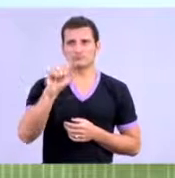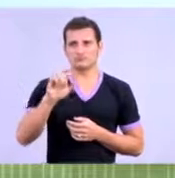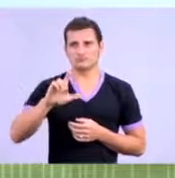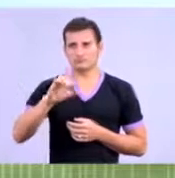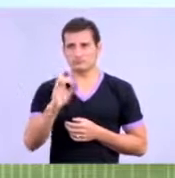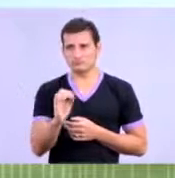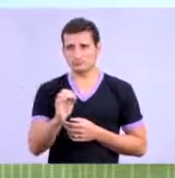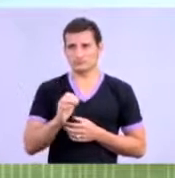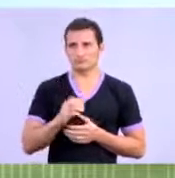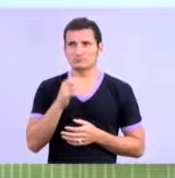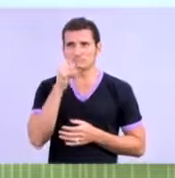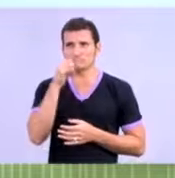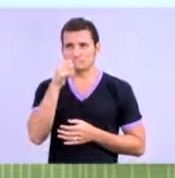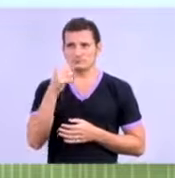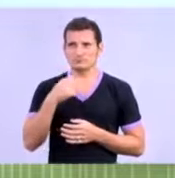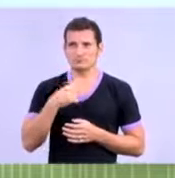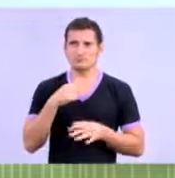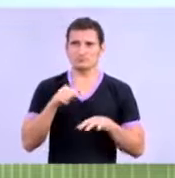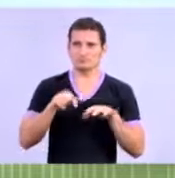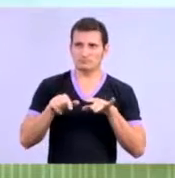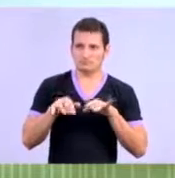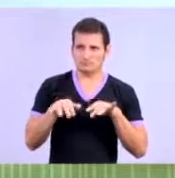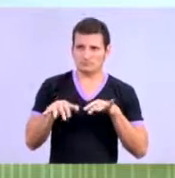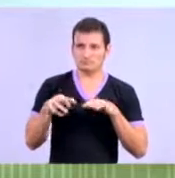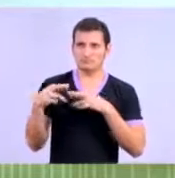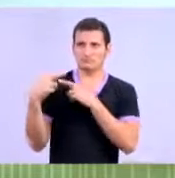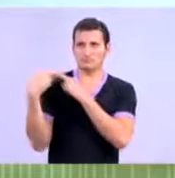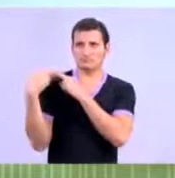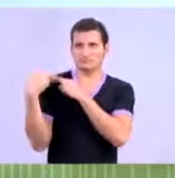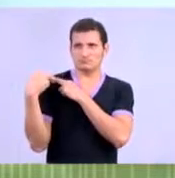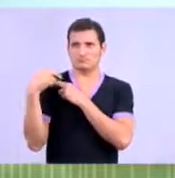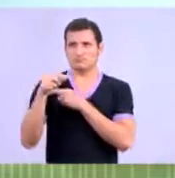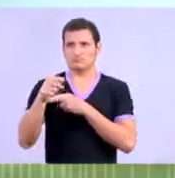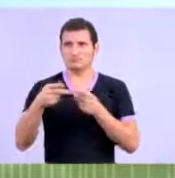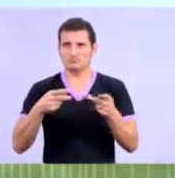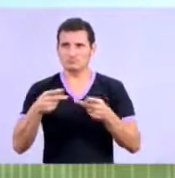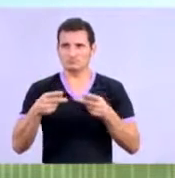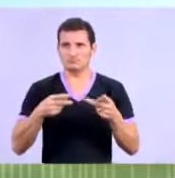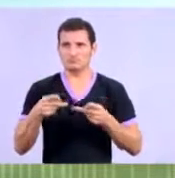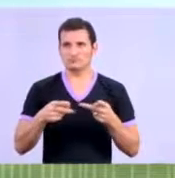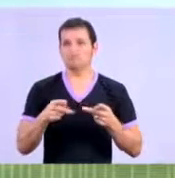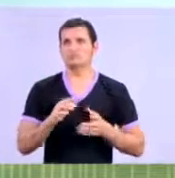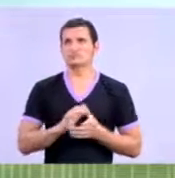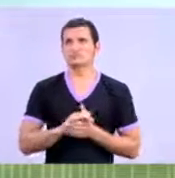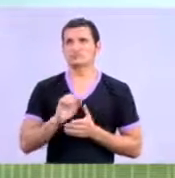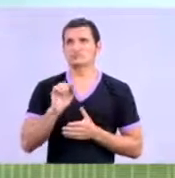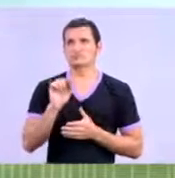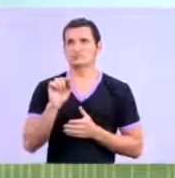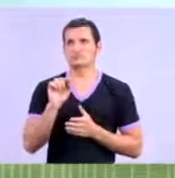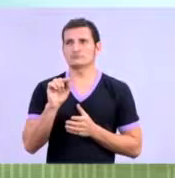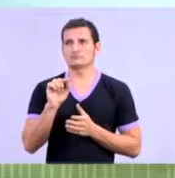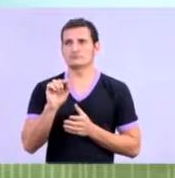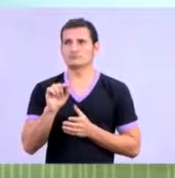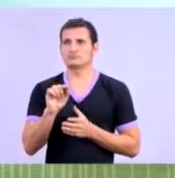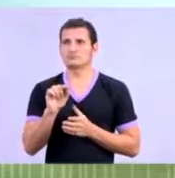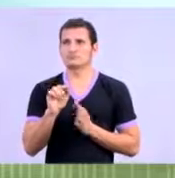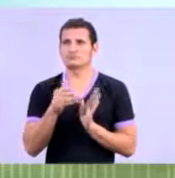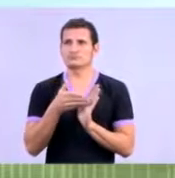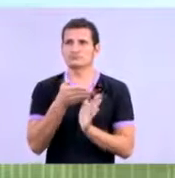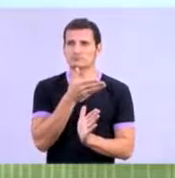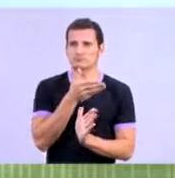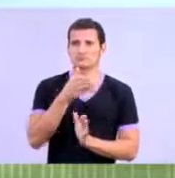eu fosse o programador, se eu fosse o responsável por esse projeto de desenvolvimento, eu tiraria o set